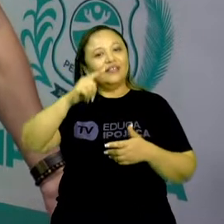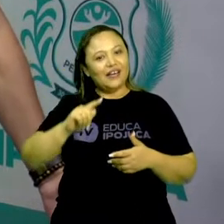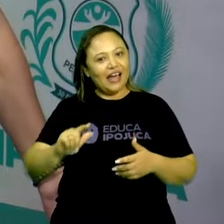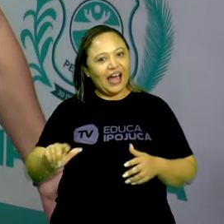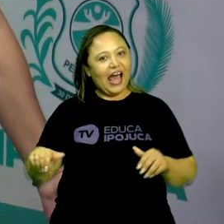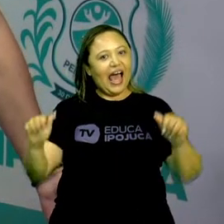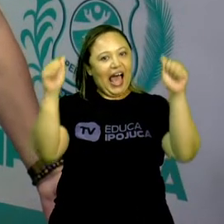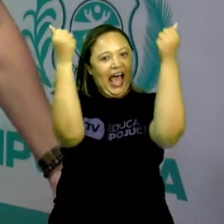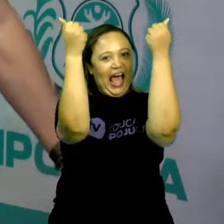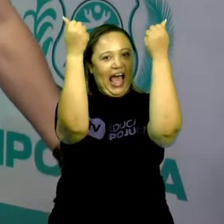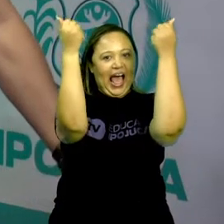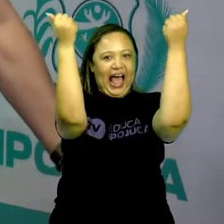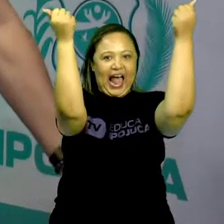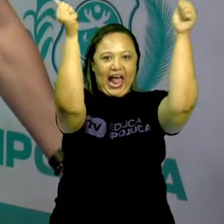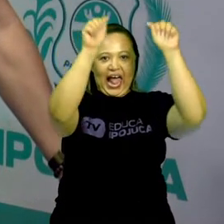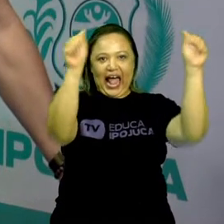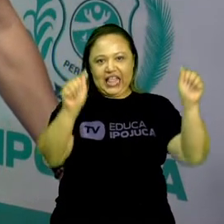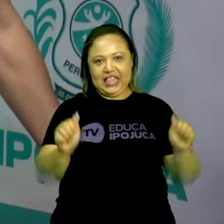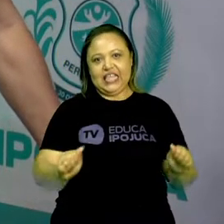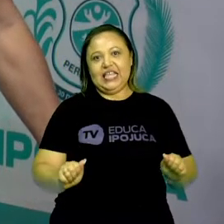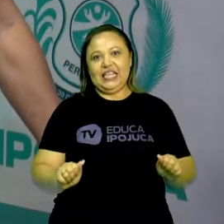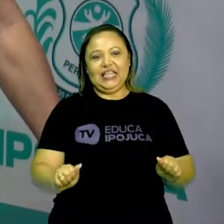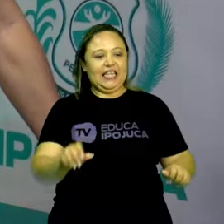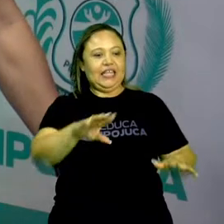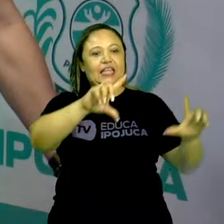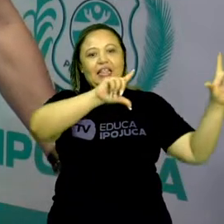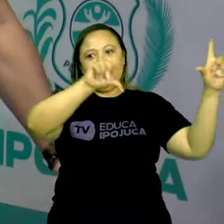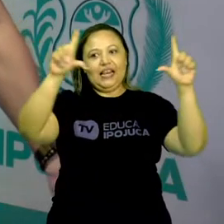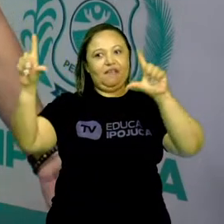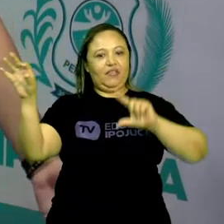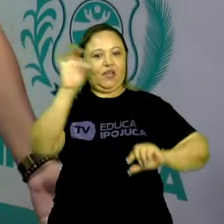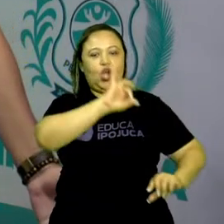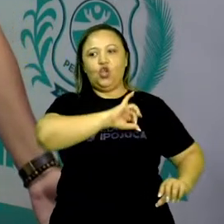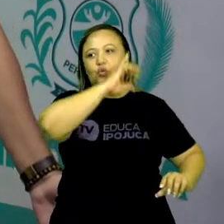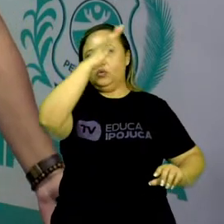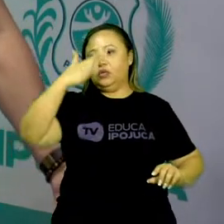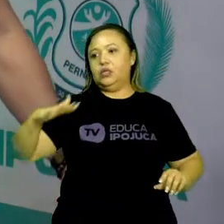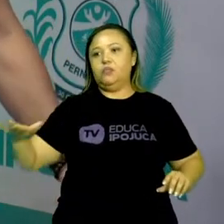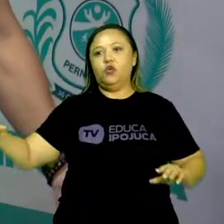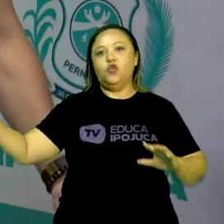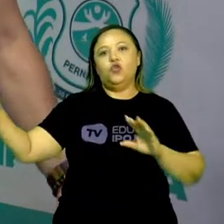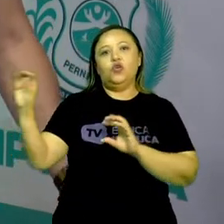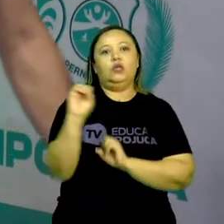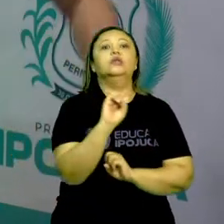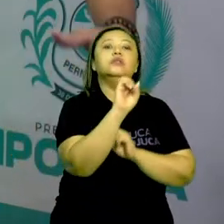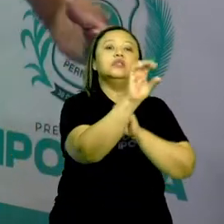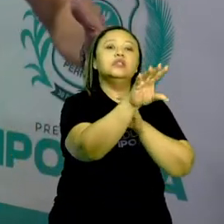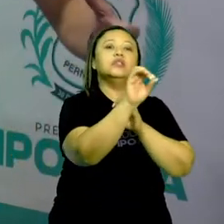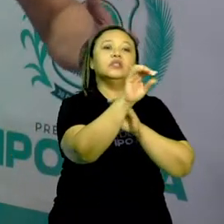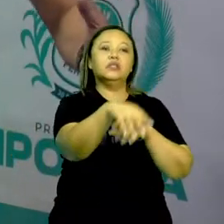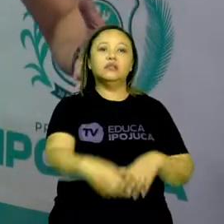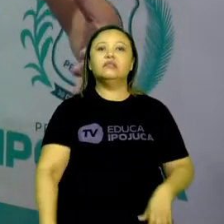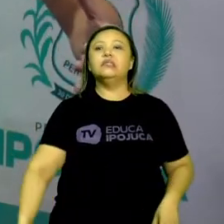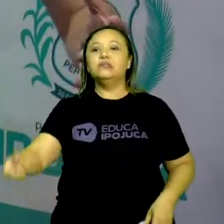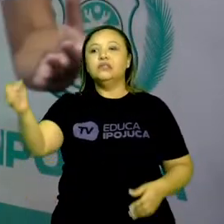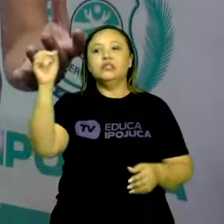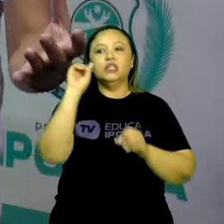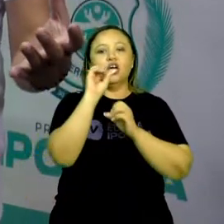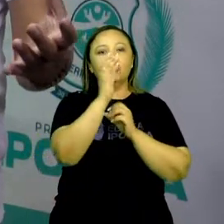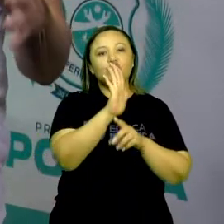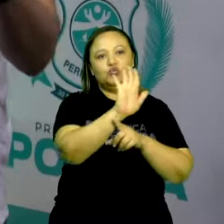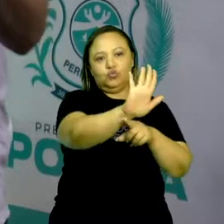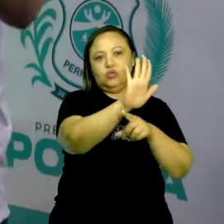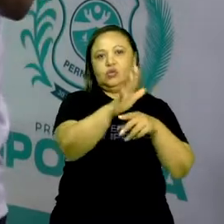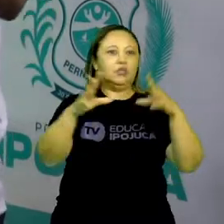Na TV, Etuca e Pozuca, que traz aquele conhecimento para esse seu cérebro